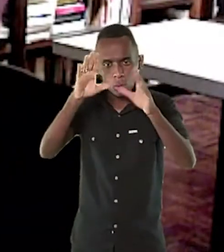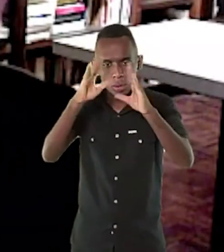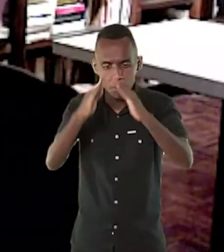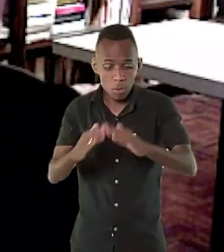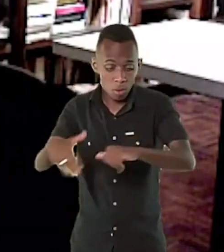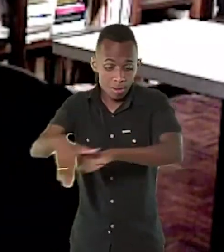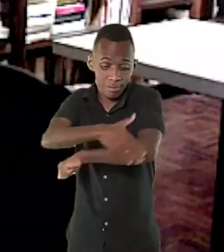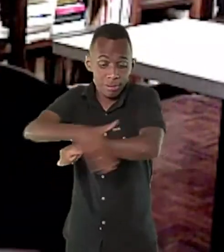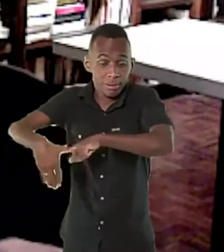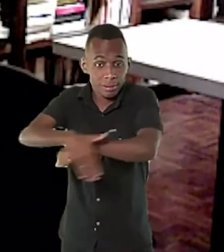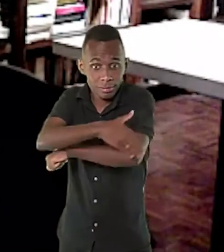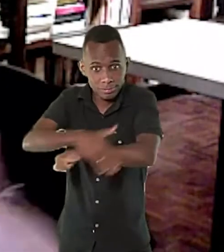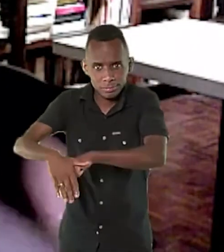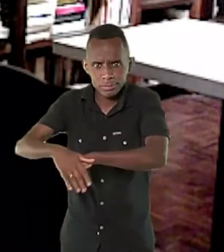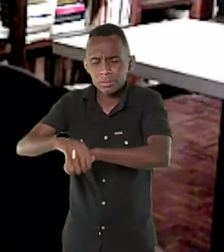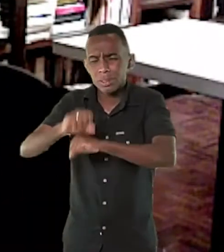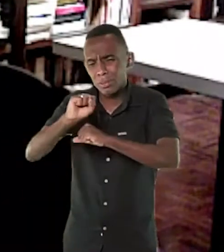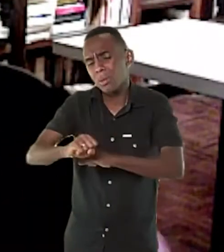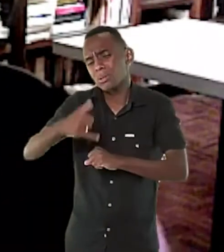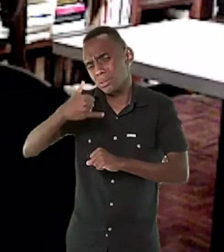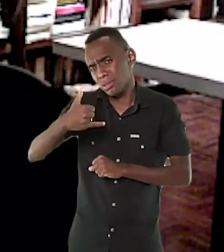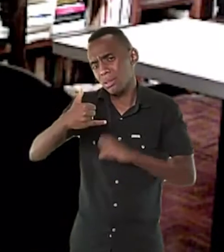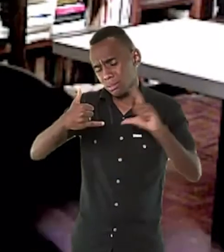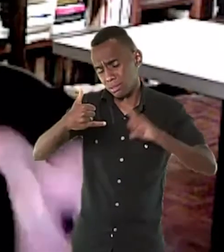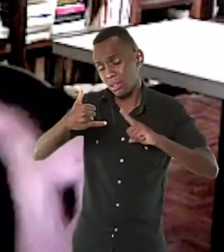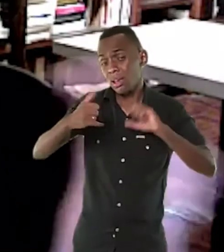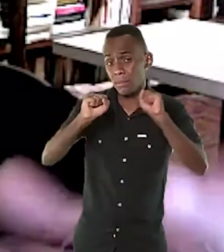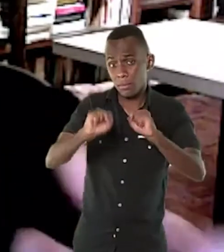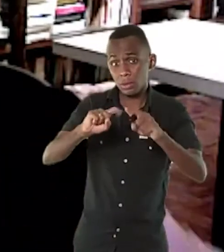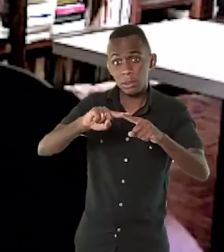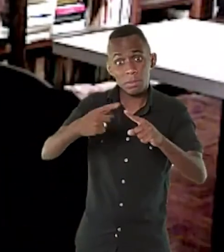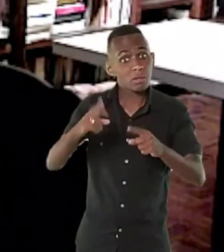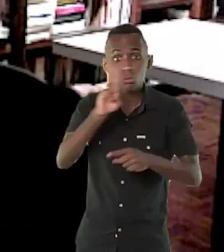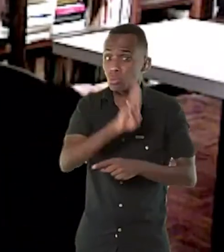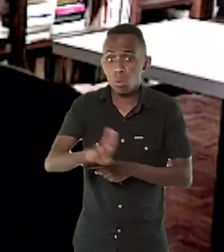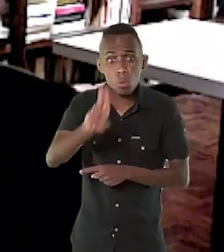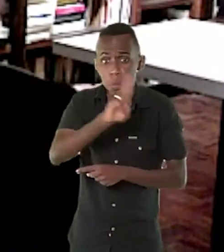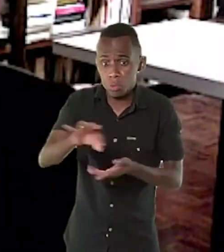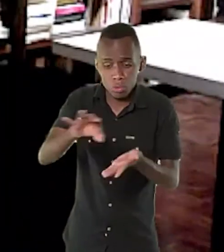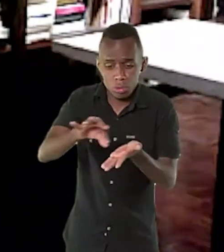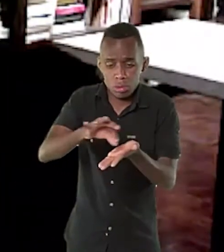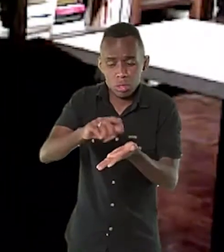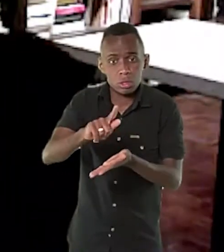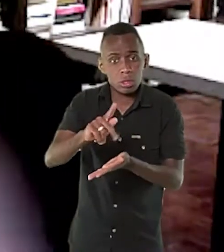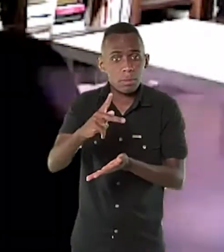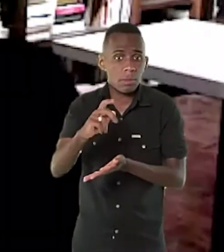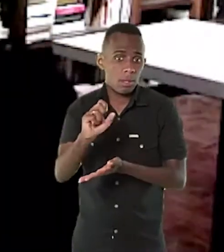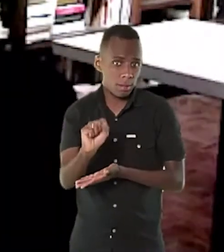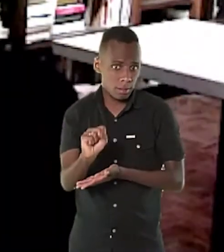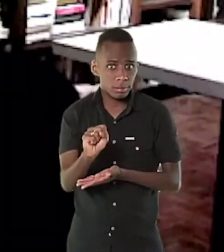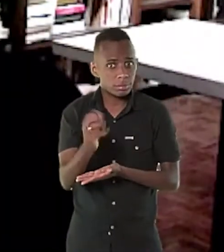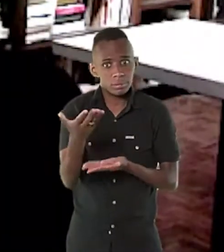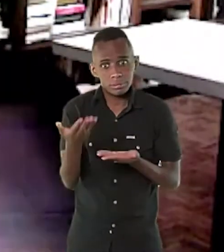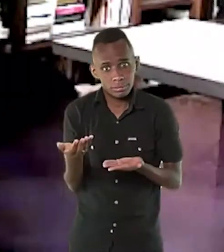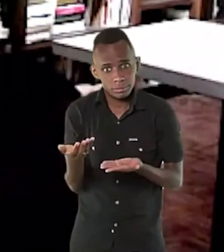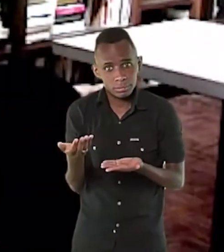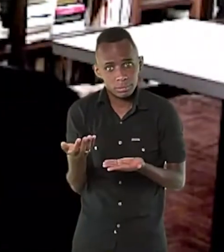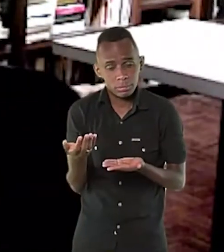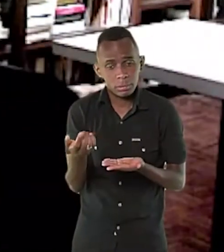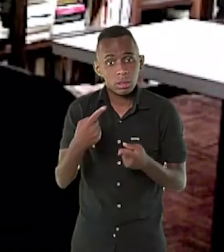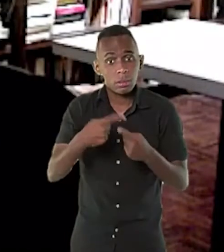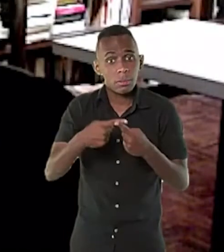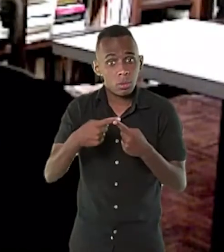até ter um celular, mas dificilmente ele estará com o GPS ativo, até porque as cidades